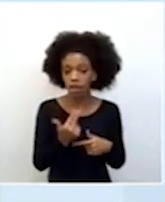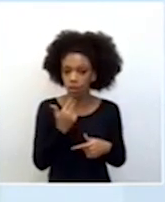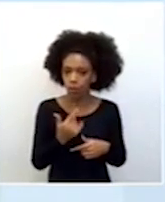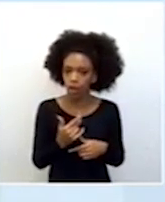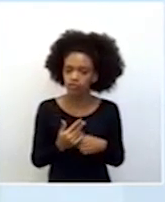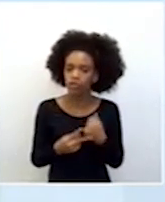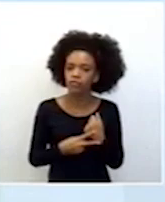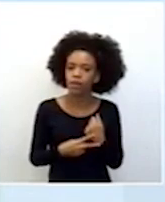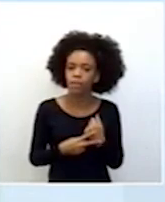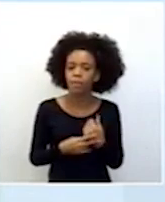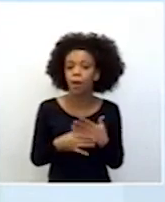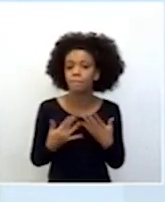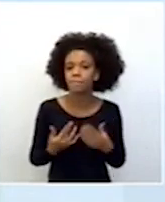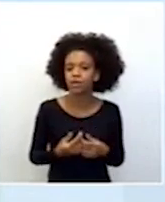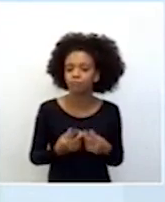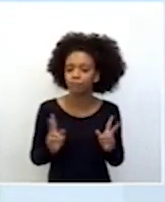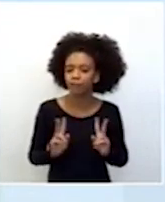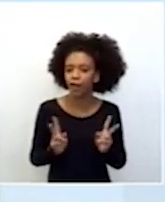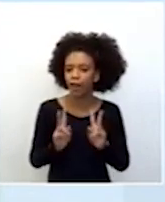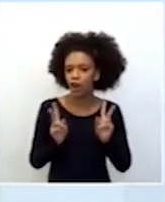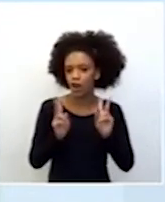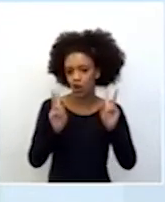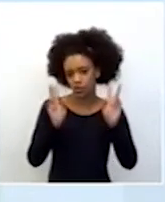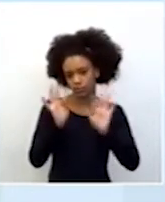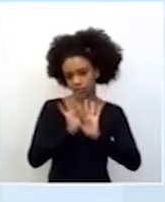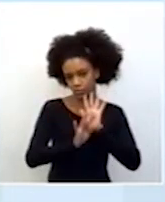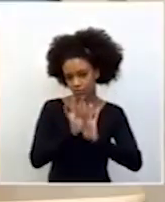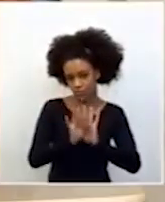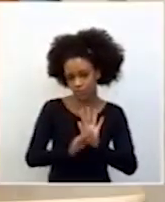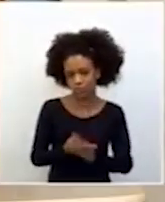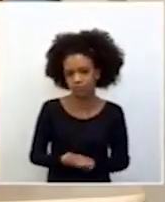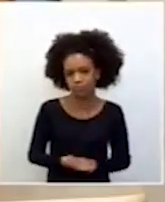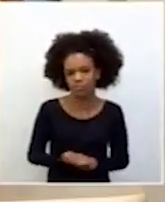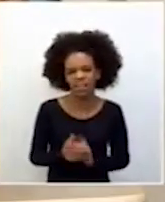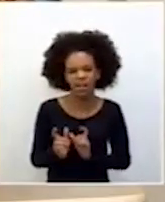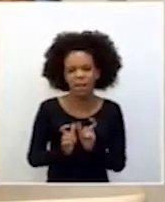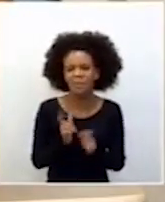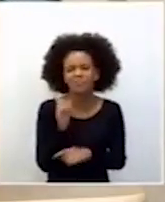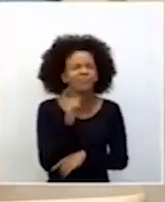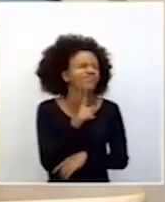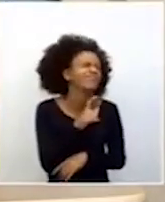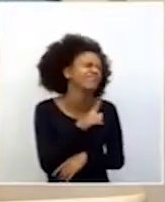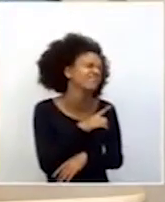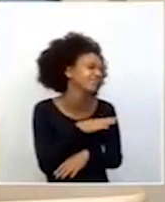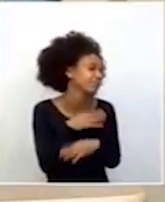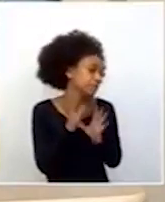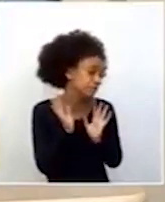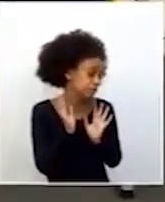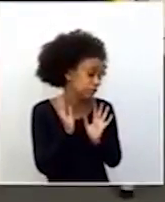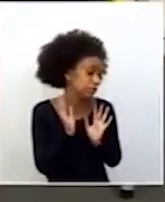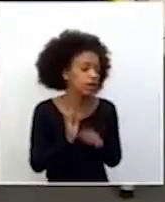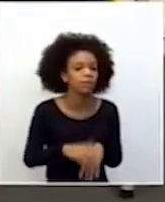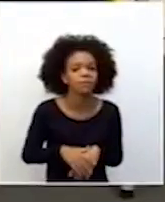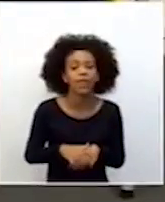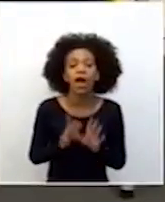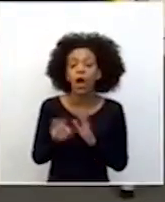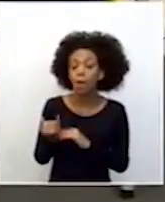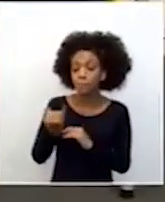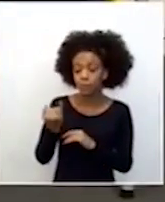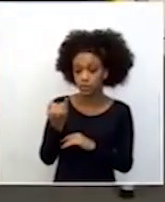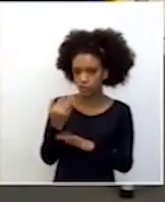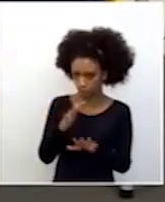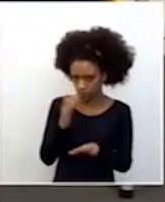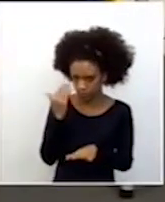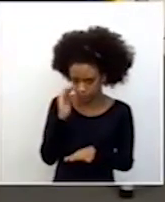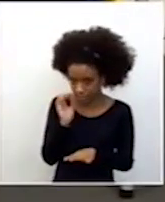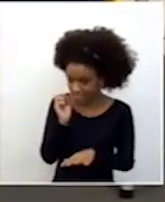verbal para enriquecer o discurso elaborado. Palavras muito difíceis, vamos tentar mastigar um pouquinho. Isso é muito importante. Deixa eu ver se eu entendi.